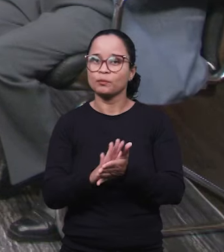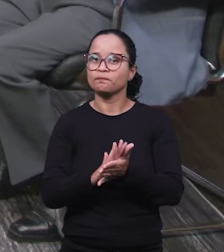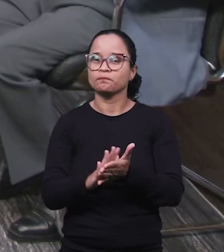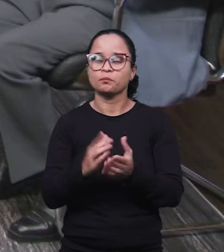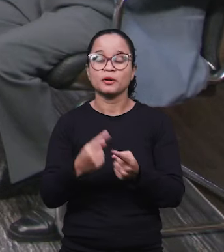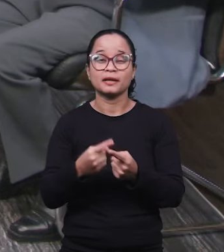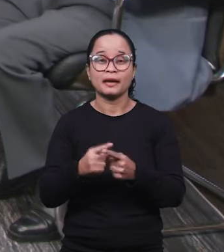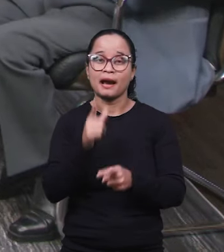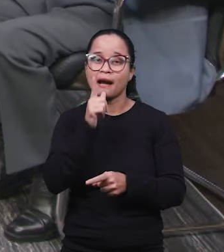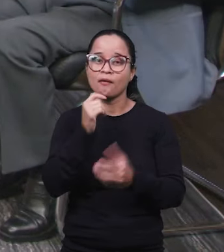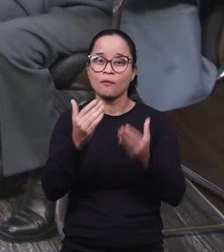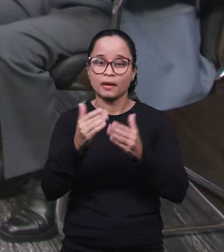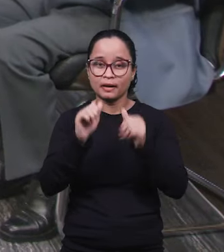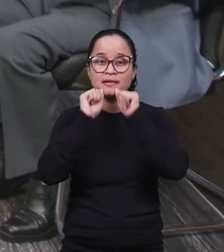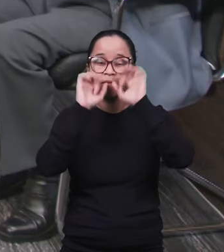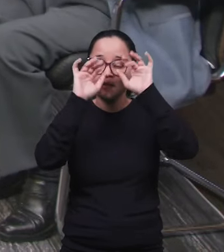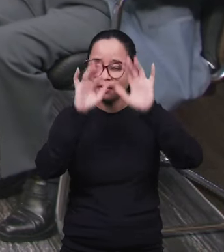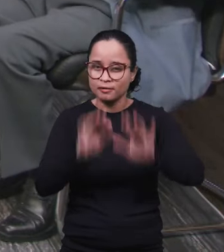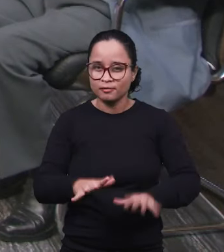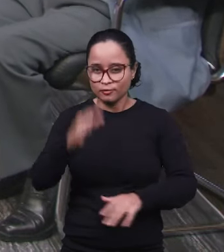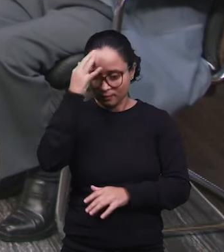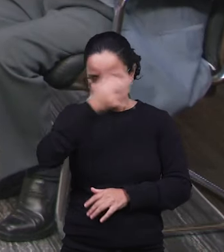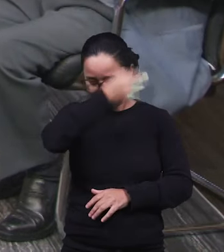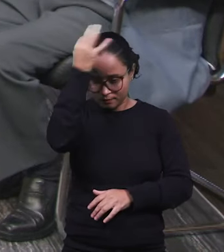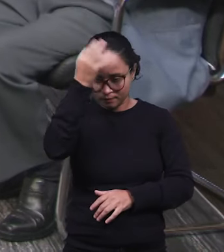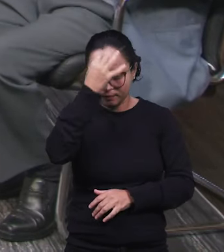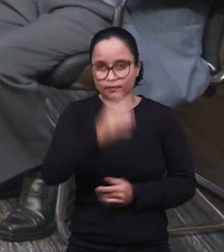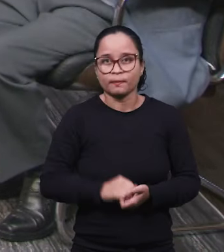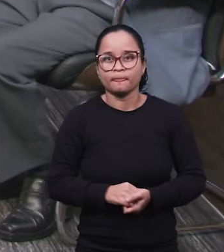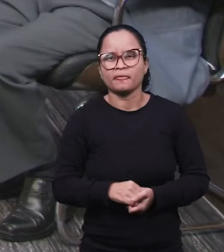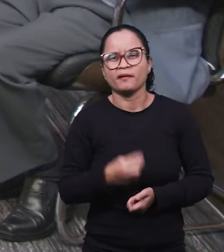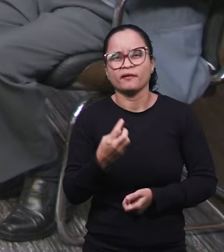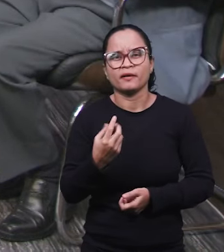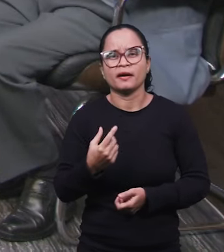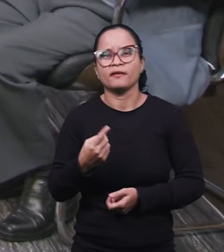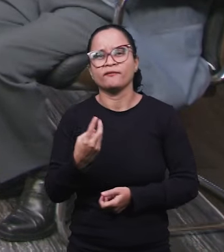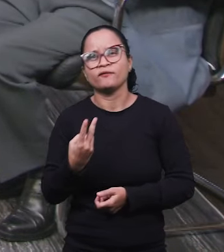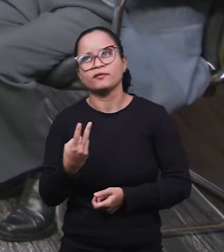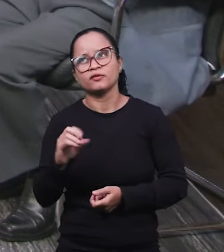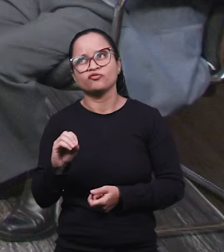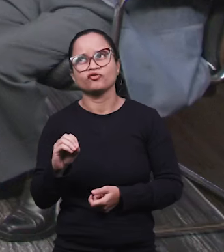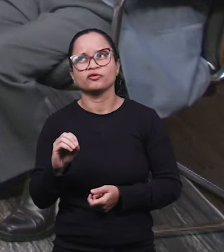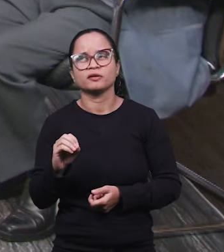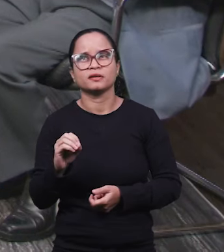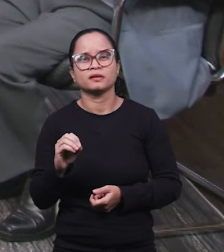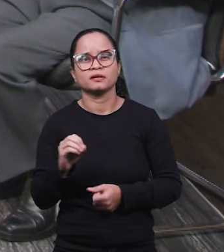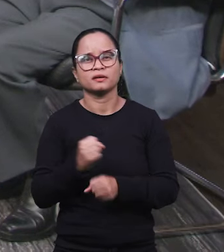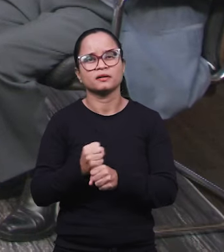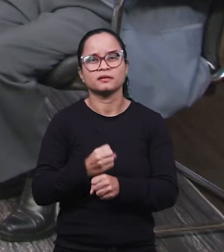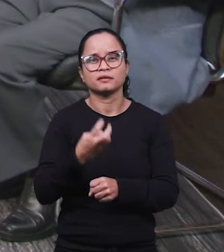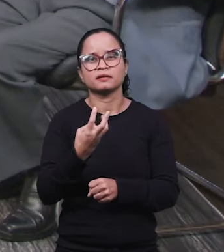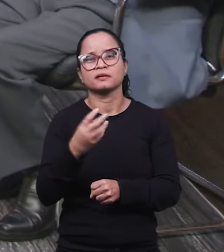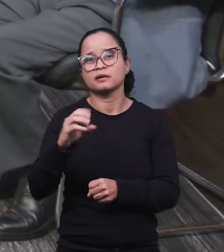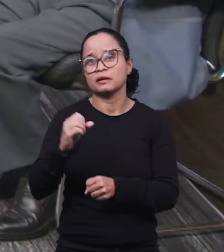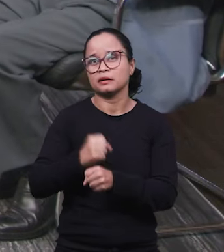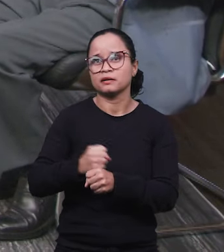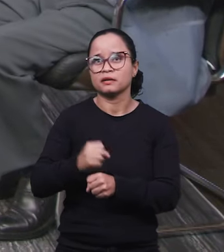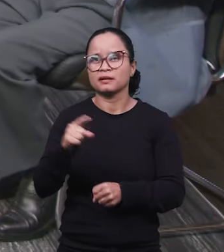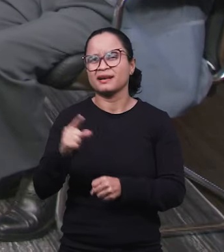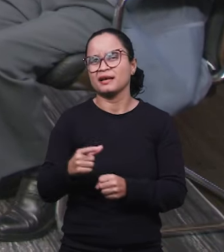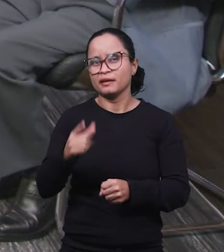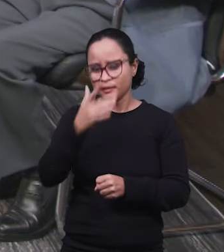Espírito, não penetra. Então, um dia, aí daqui a 20, 30 anos, você pensa, fulano, cadê fulano? É